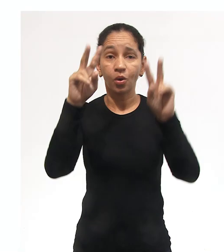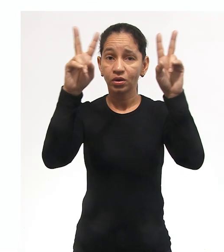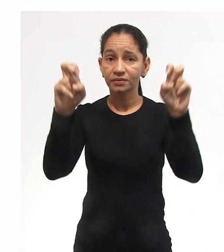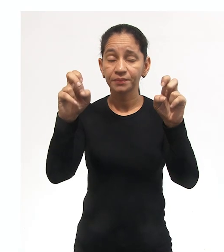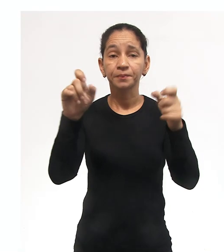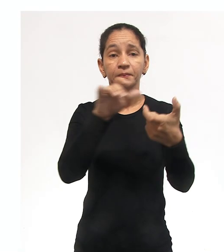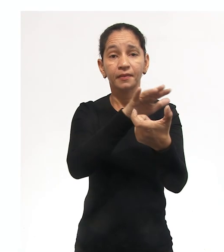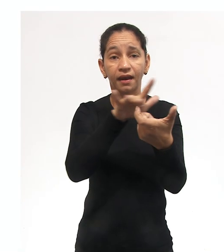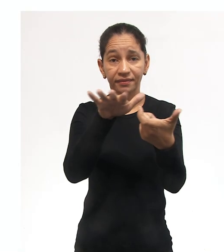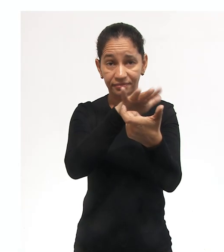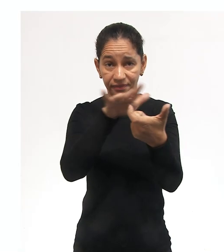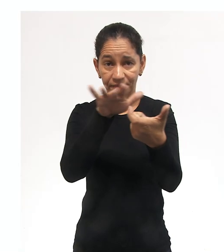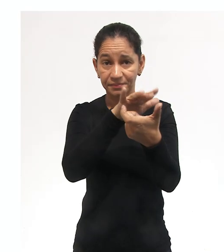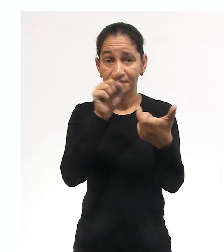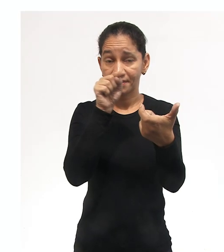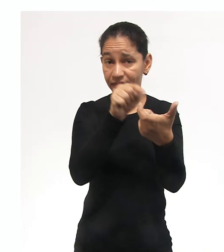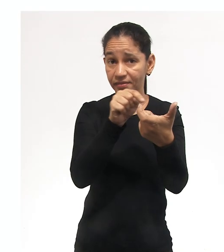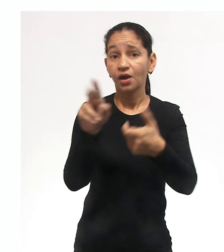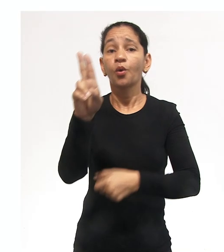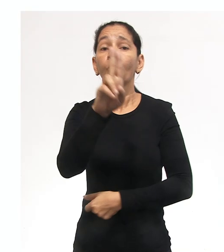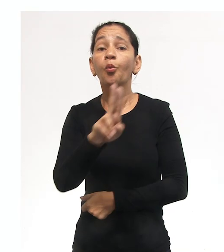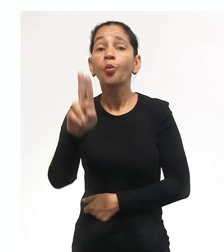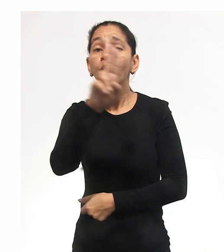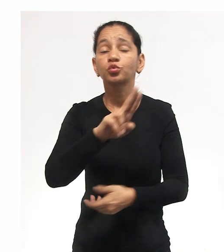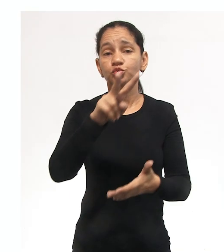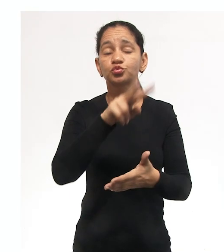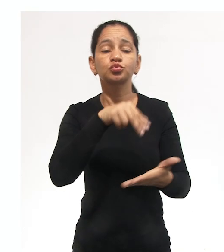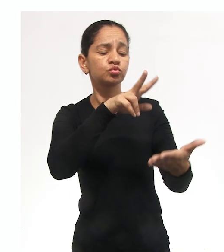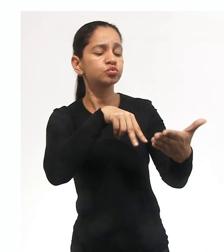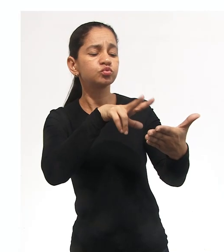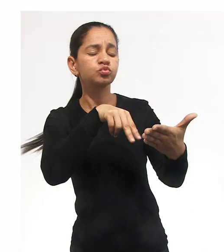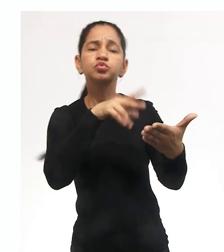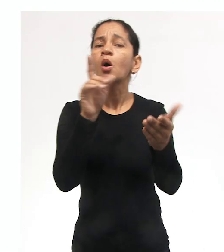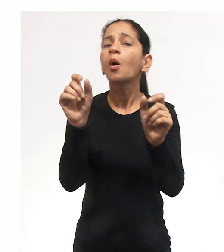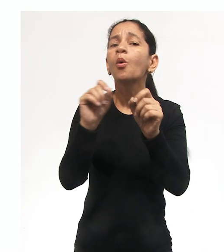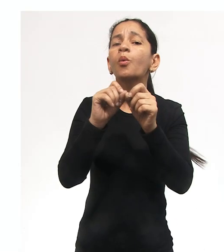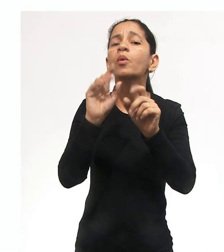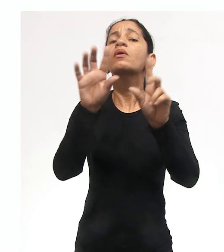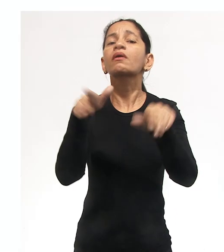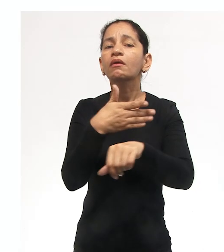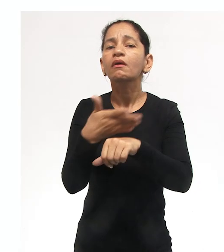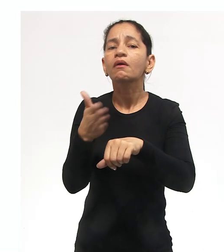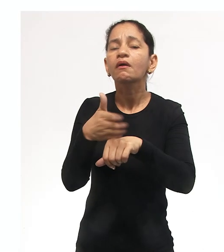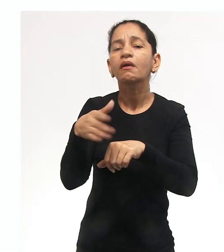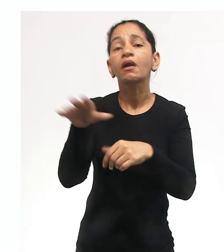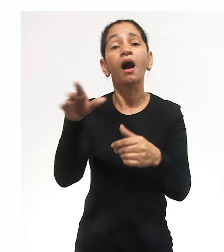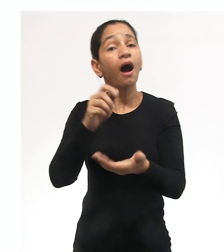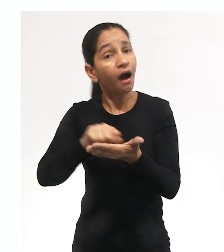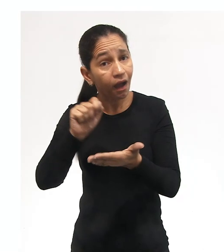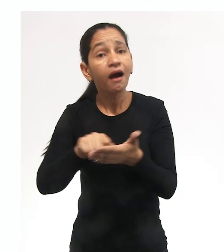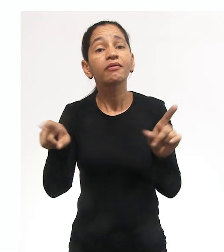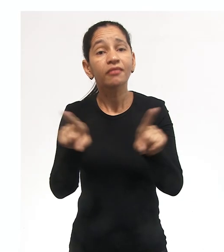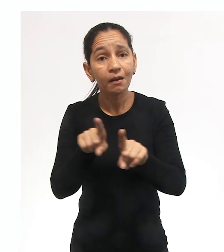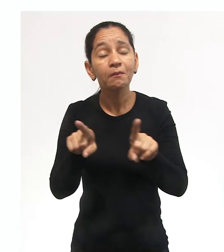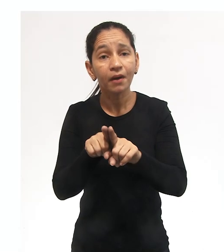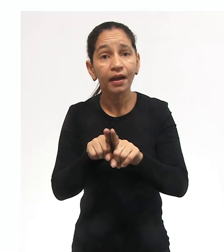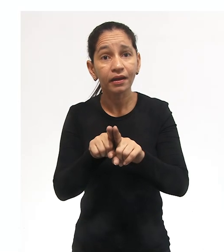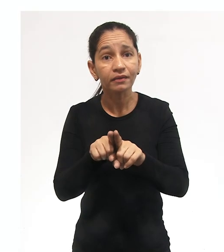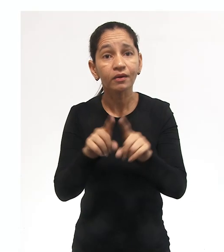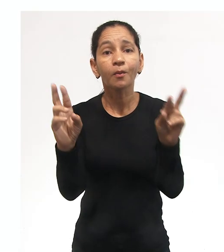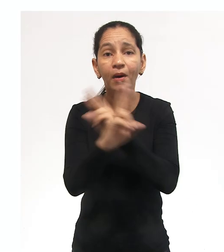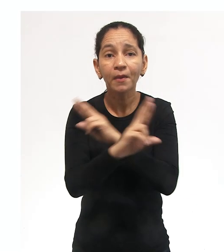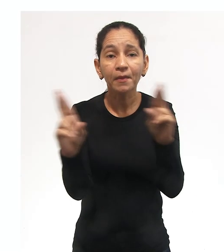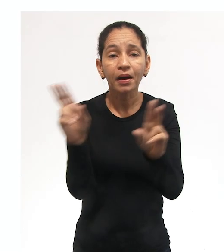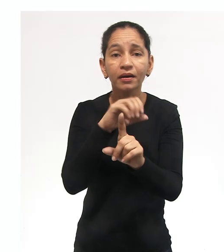título. Letramento, o uso da leitura e da escrita como prática social. Então,